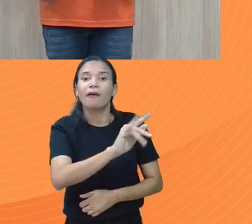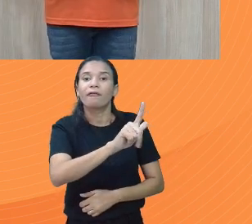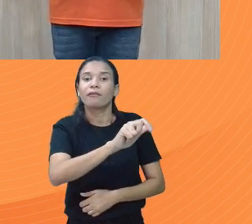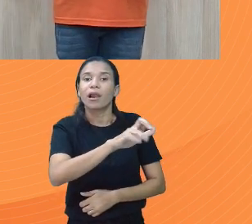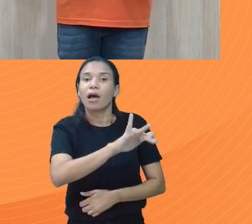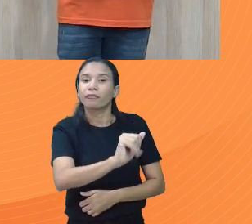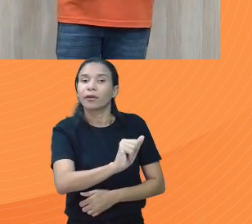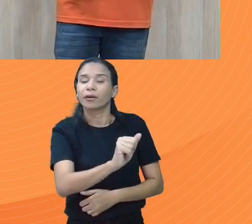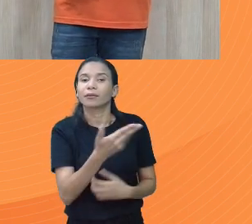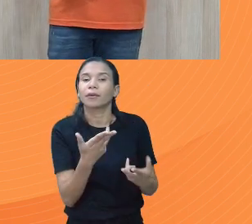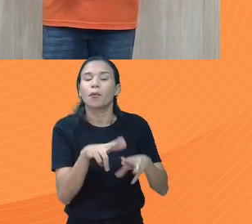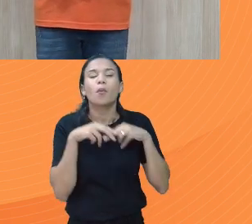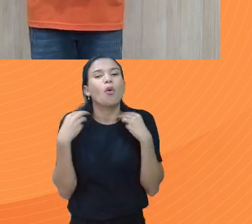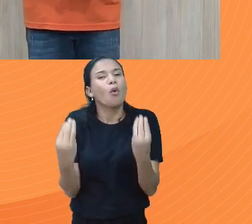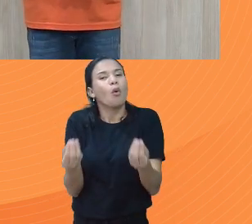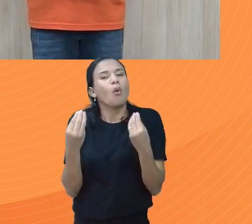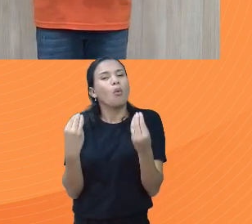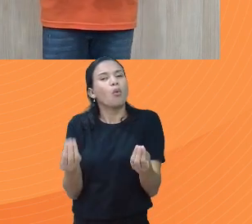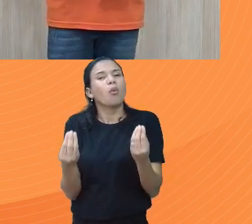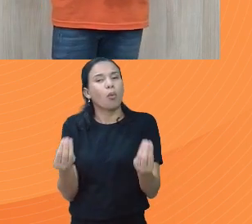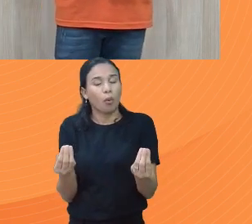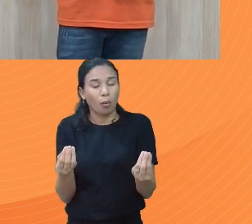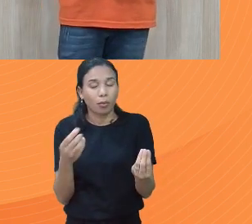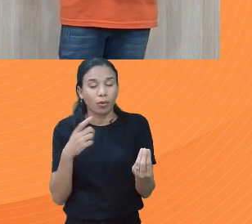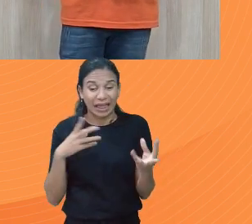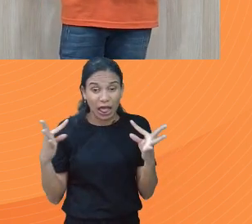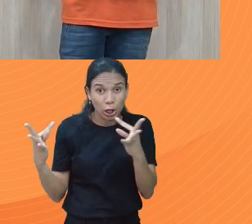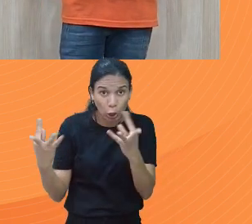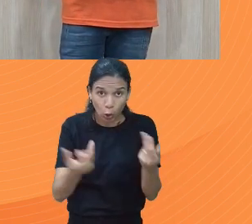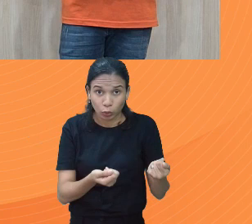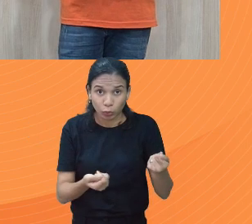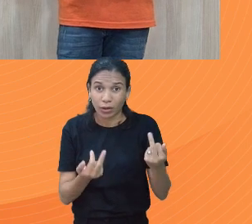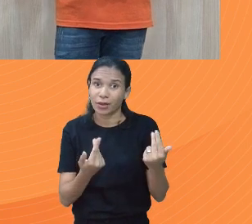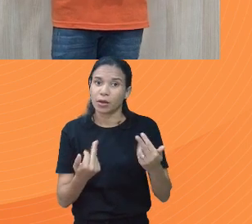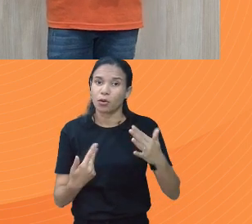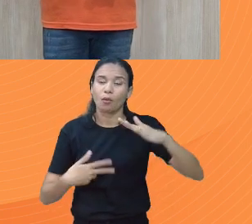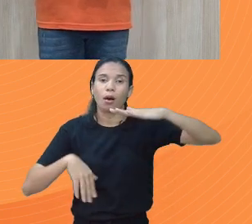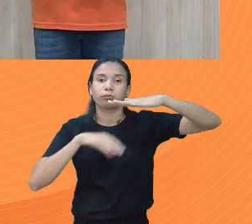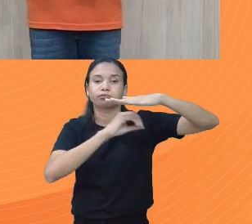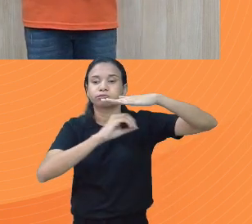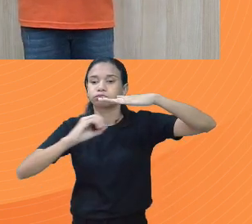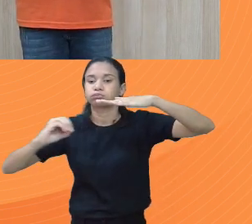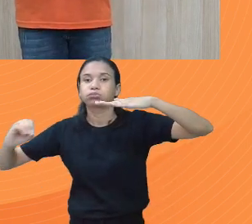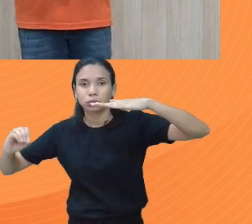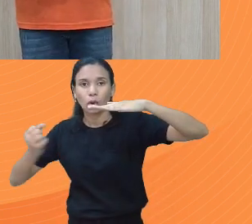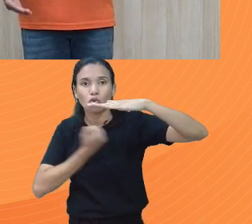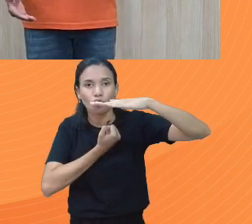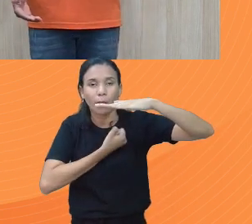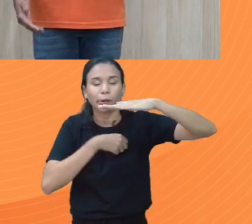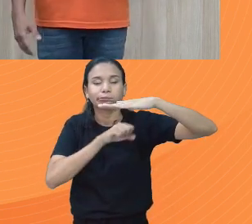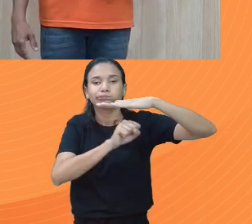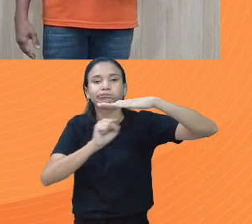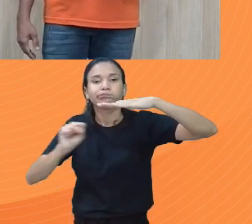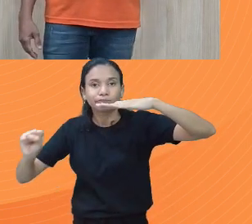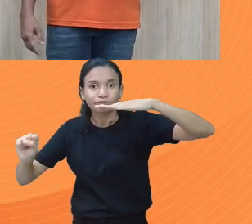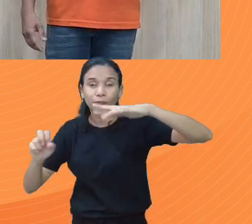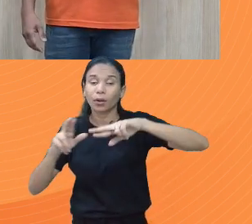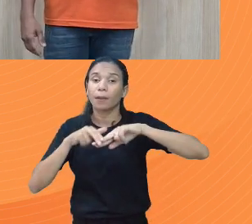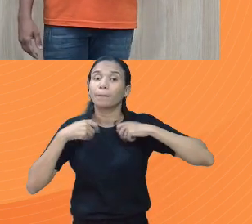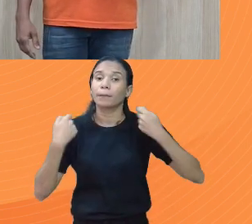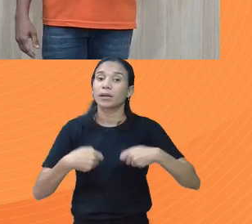Flávia. Como é que eu vou fazer isso? Eu vou ter que colocar todo mundo sobre o mesmo denominador. Para isso, a gente vai ter que tirar